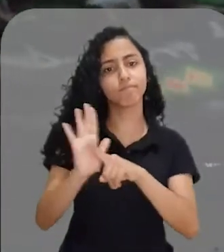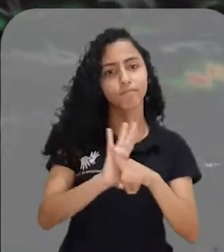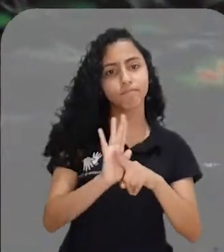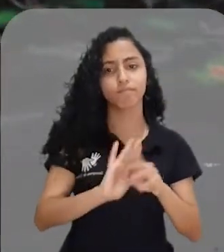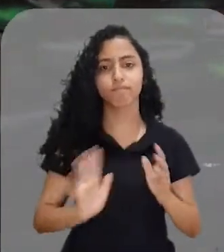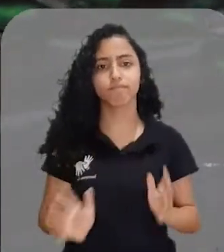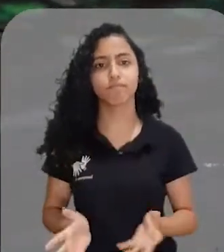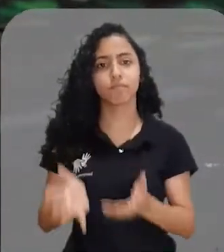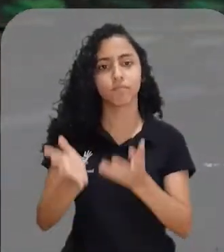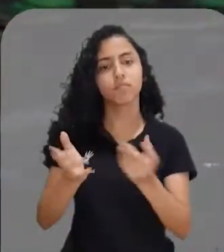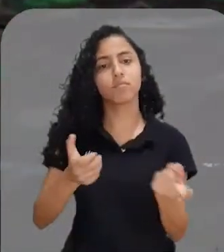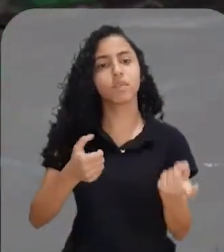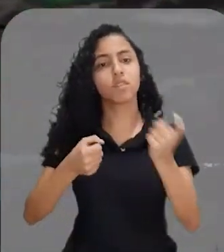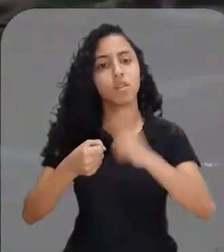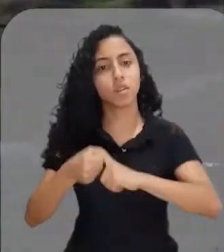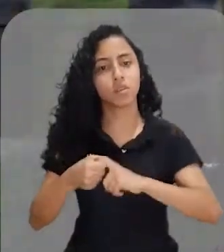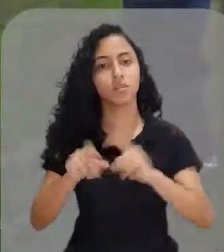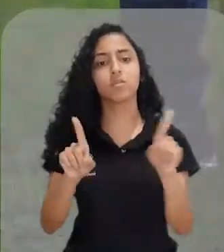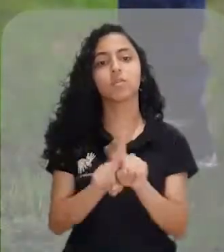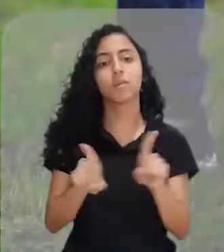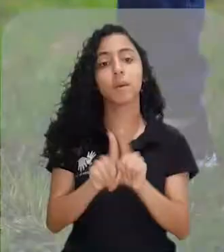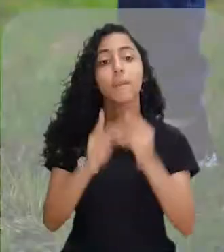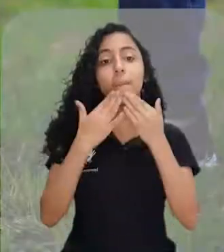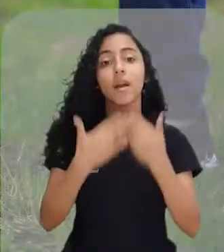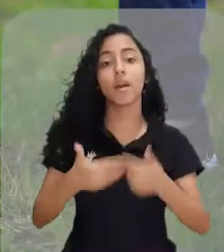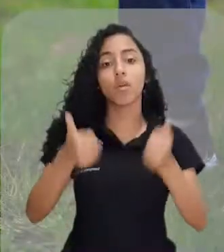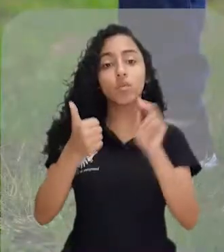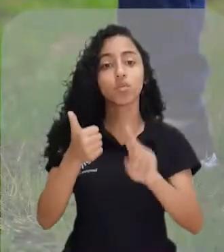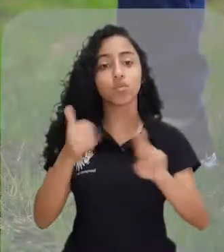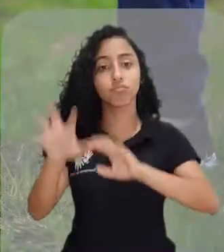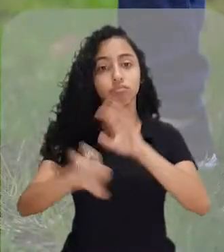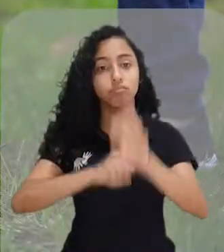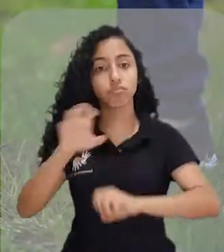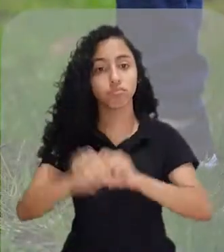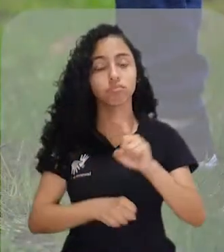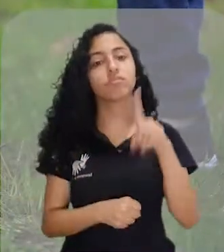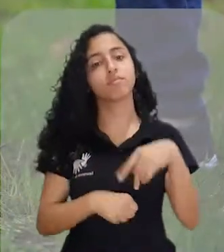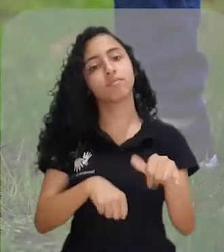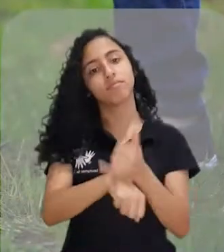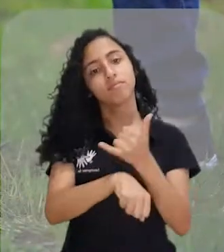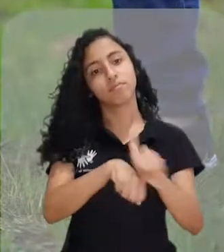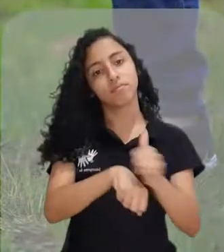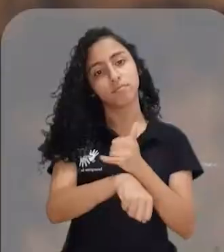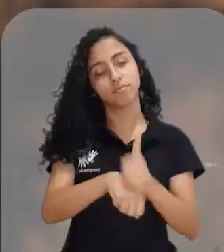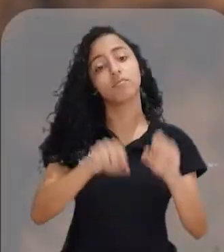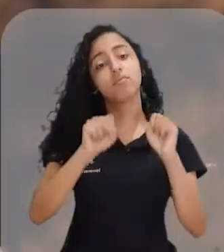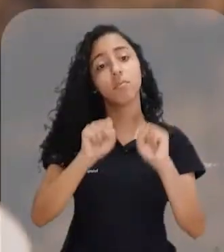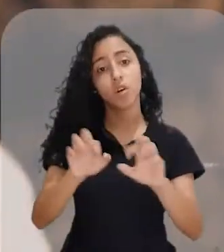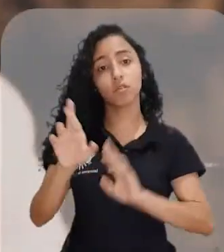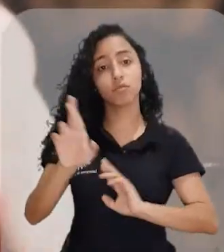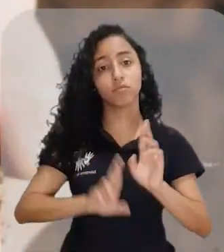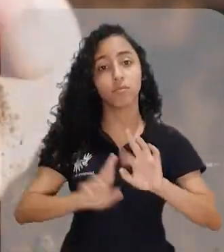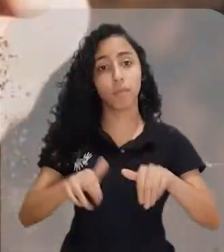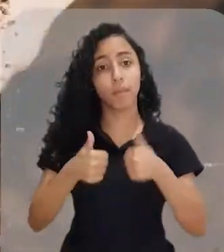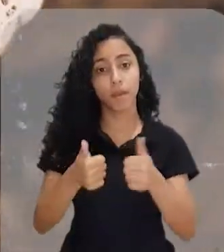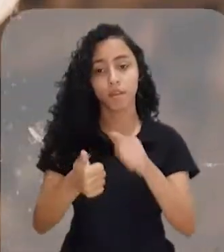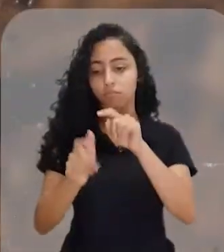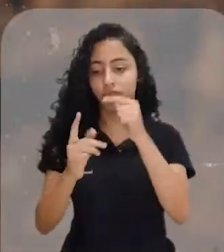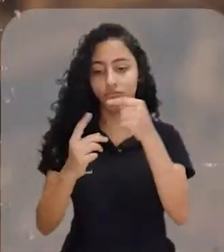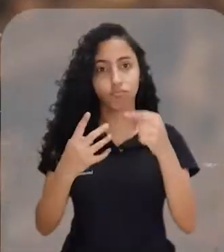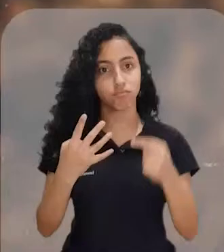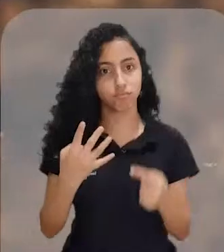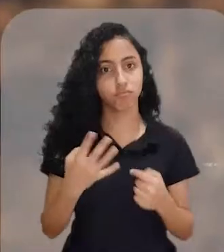e o investimento em restauração, bem como o melhor uso dos recursos, é uma estratégia que pode trazer bons resultados em